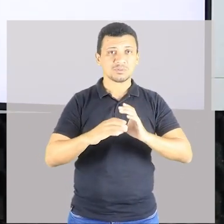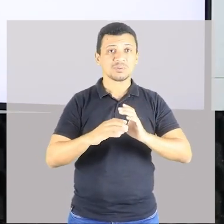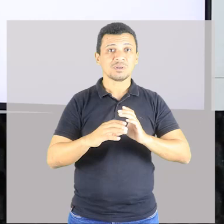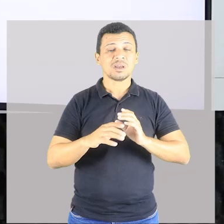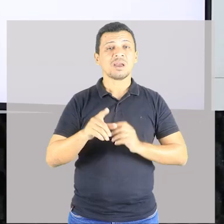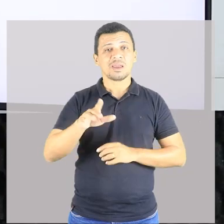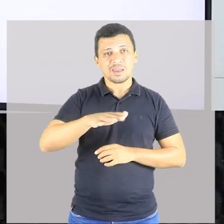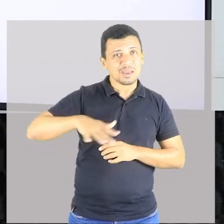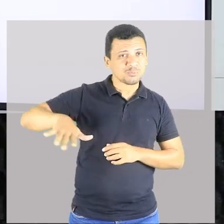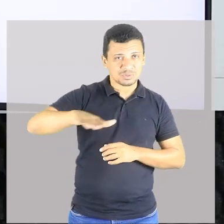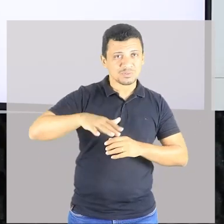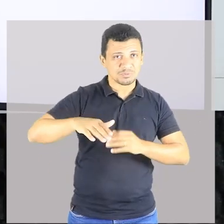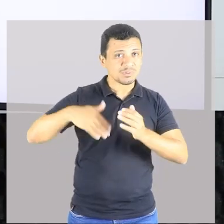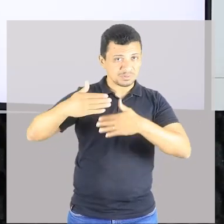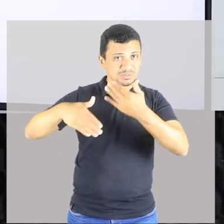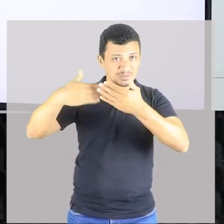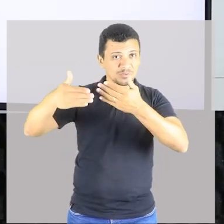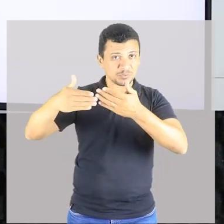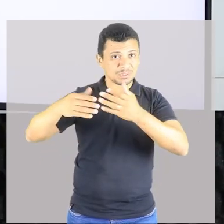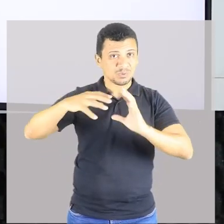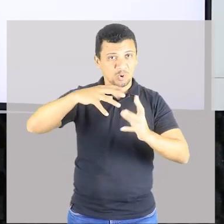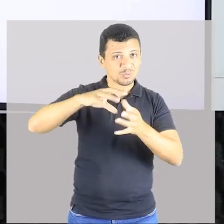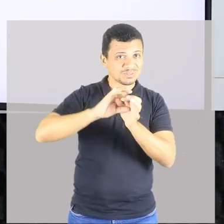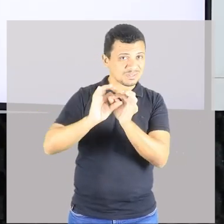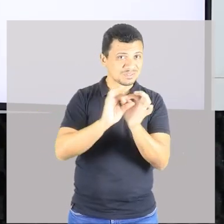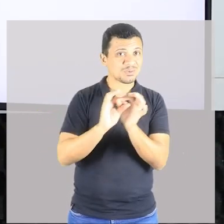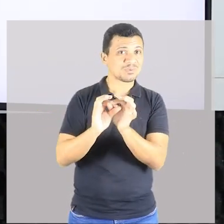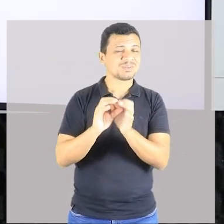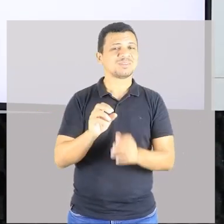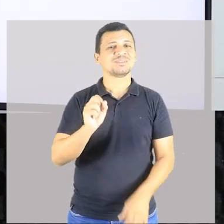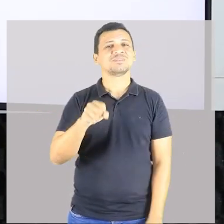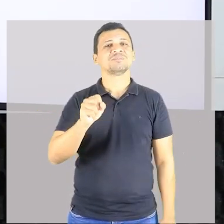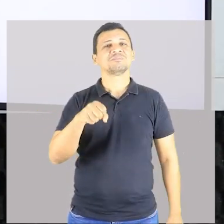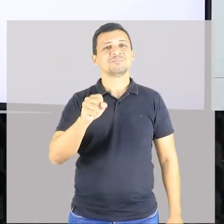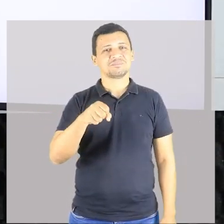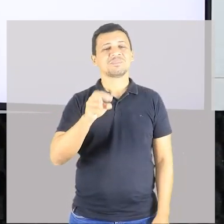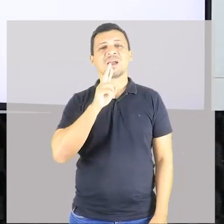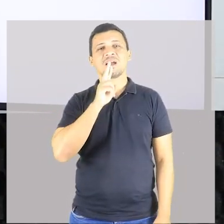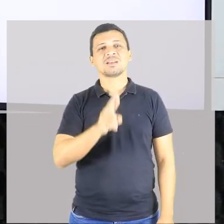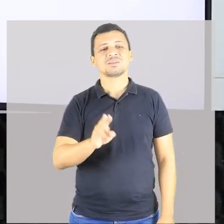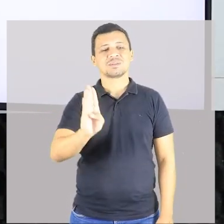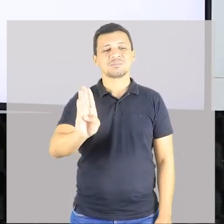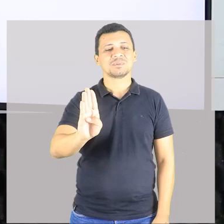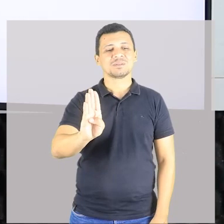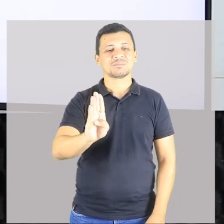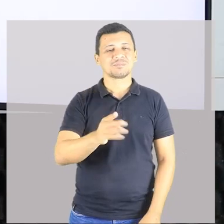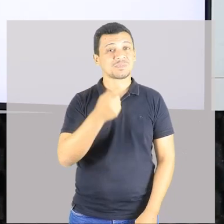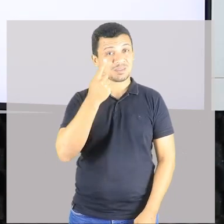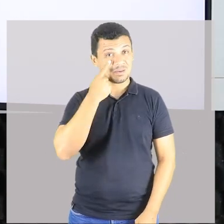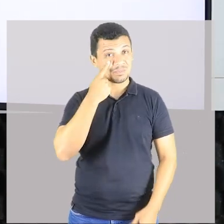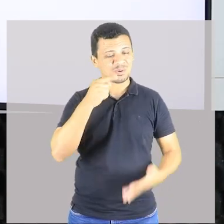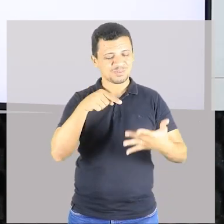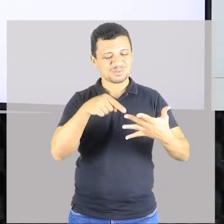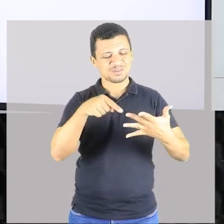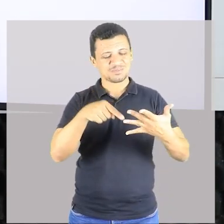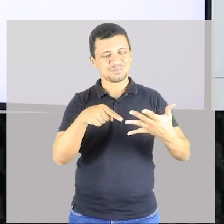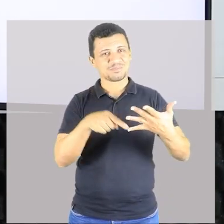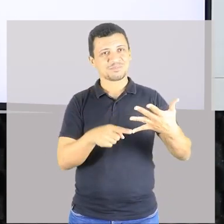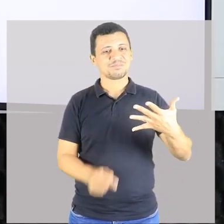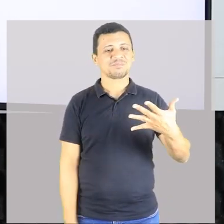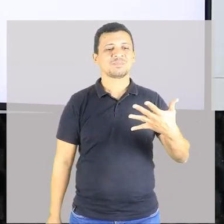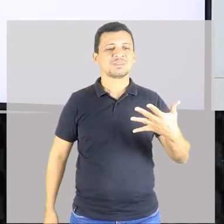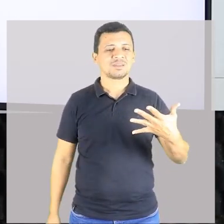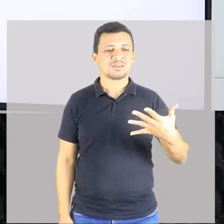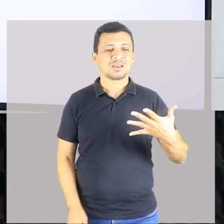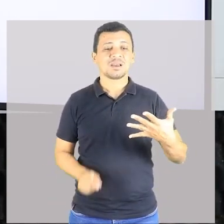dois campos que intensifica o processo de globalização? Com certeza, né, estudante? Esse é o nosso gabarito, é a letra B. Mas vamos ver as outras alternativas aqui.